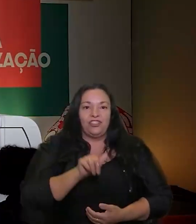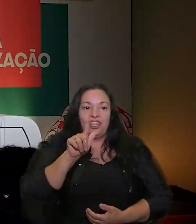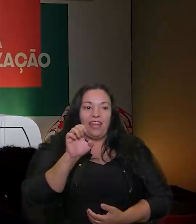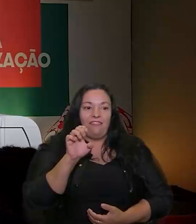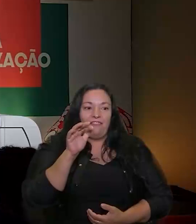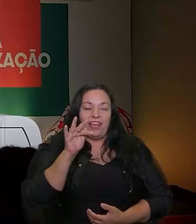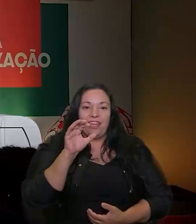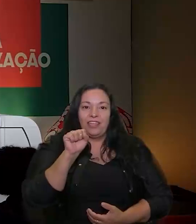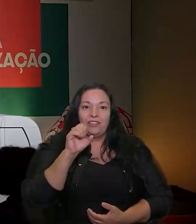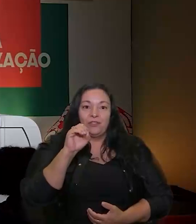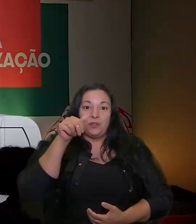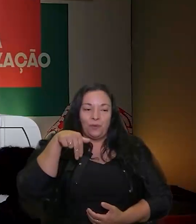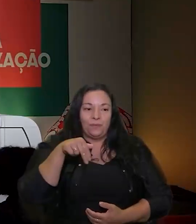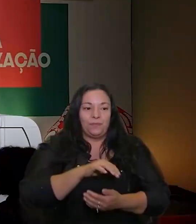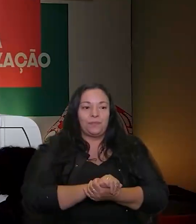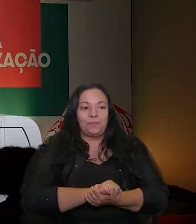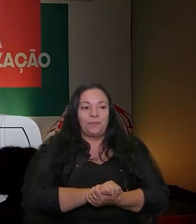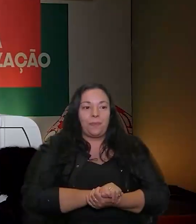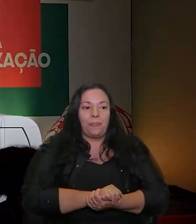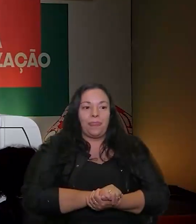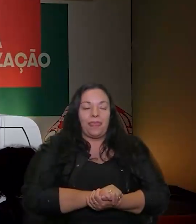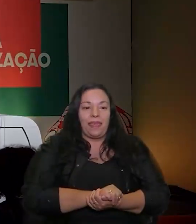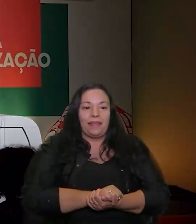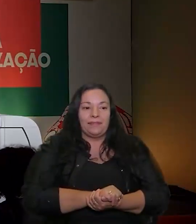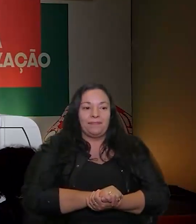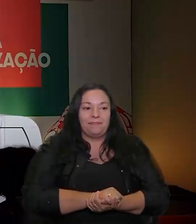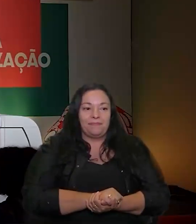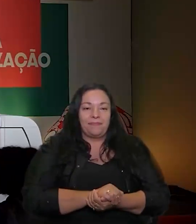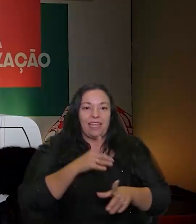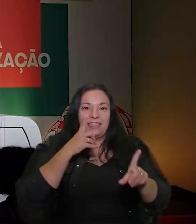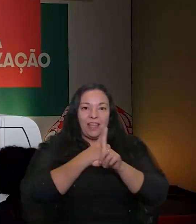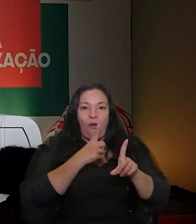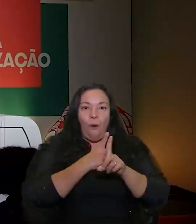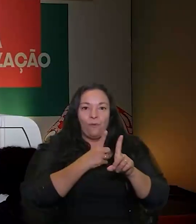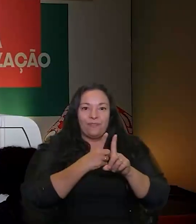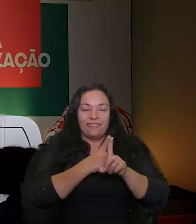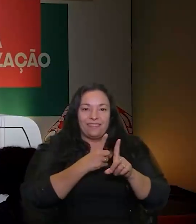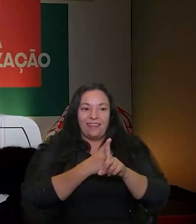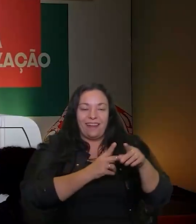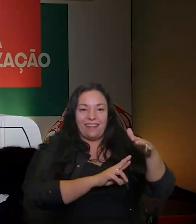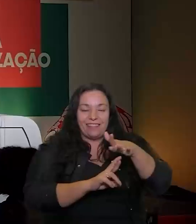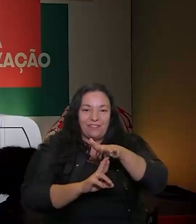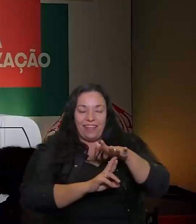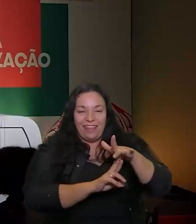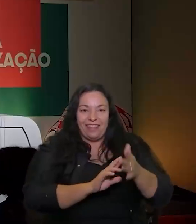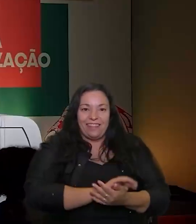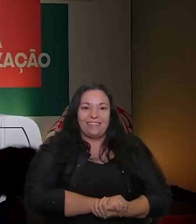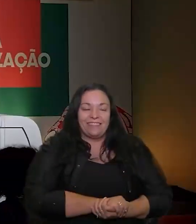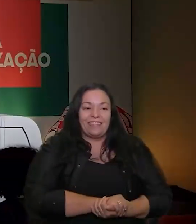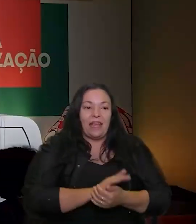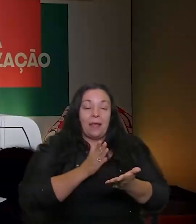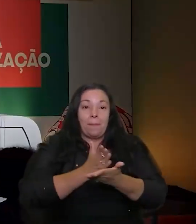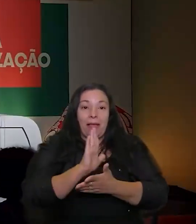uma grande faixa vermelha cujo canto direito lê-se Terceiro Fli Paracatu. Da esquerda para a direita, a primeira pessoa sentada é